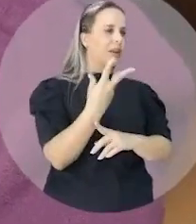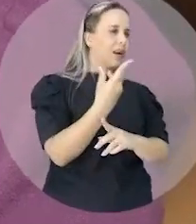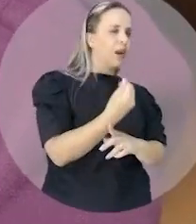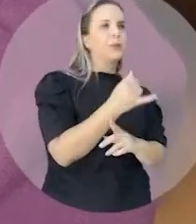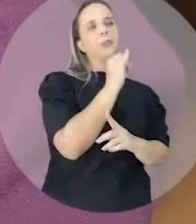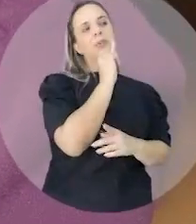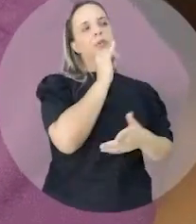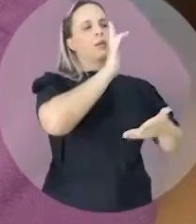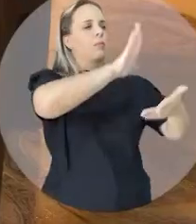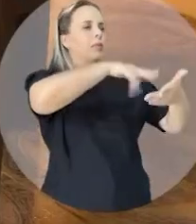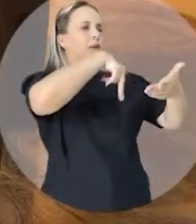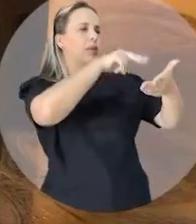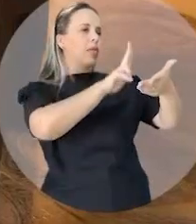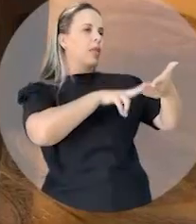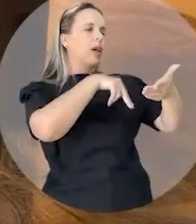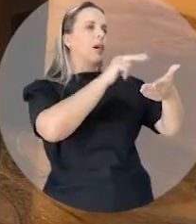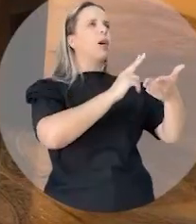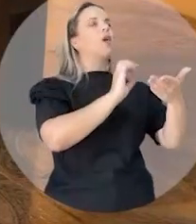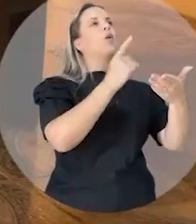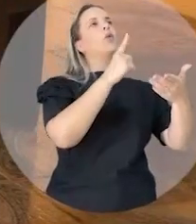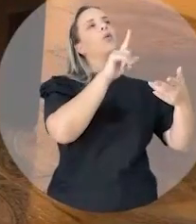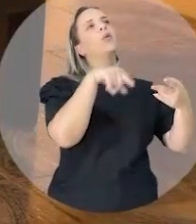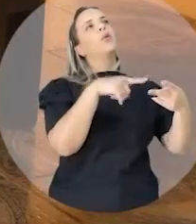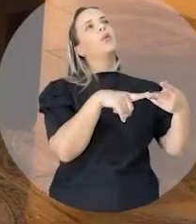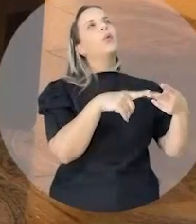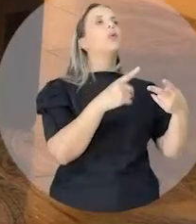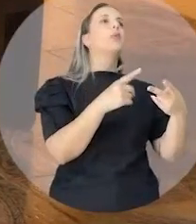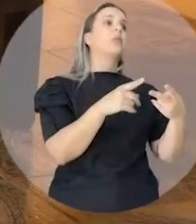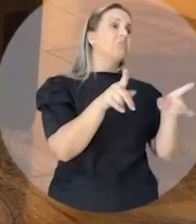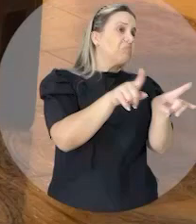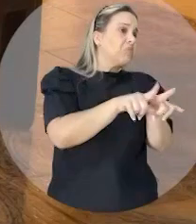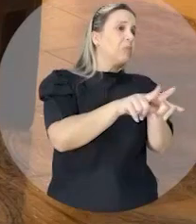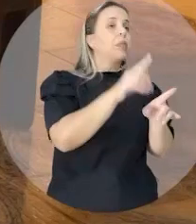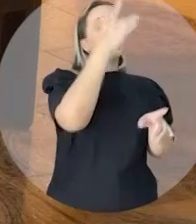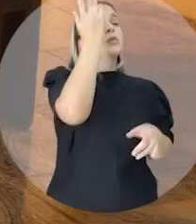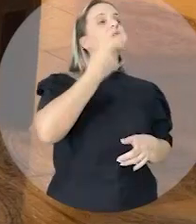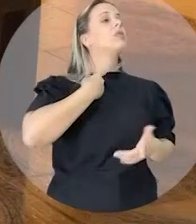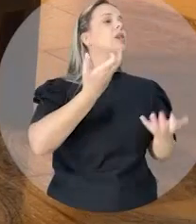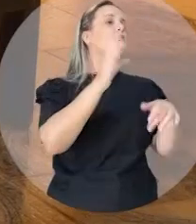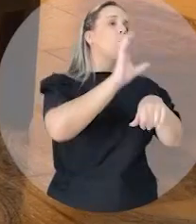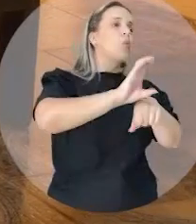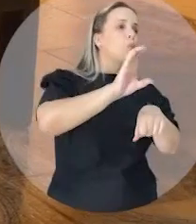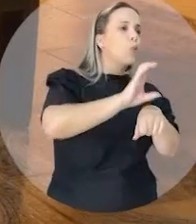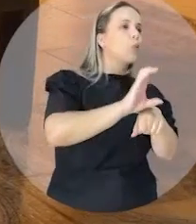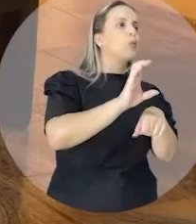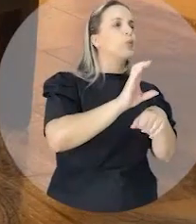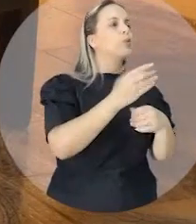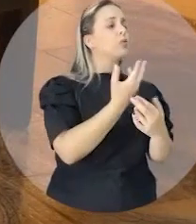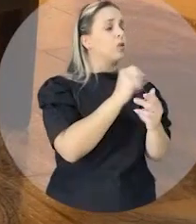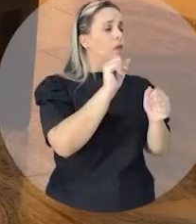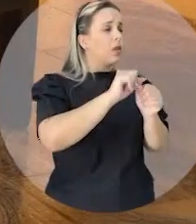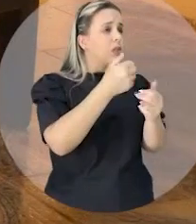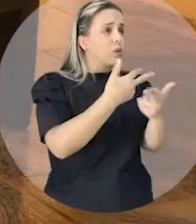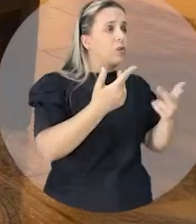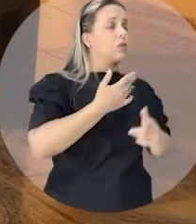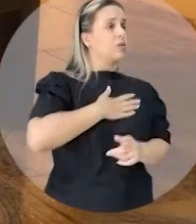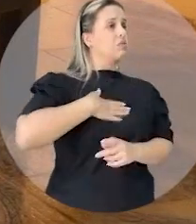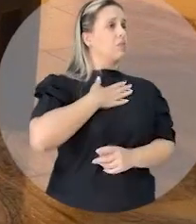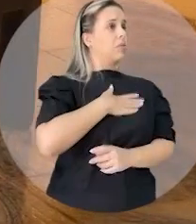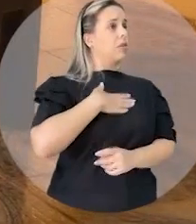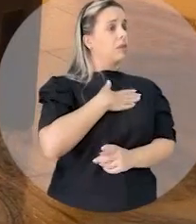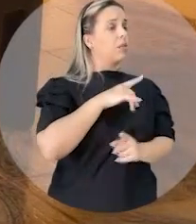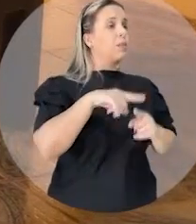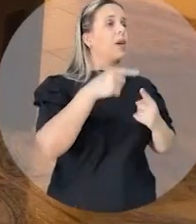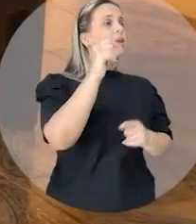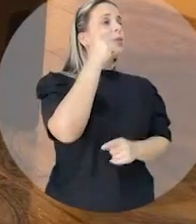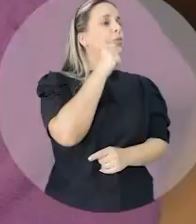seja pintar, seja inclusive fazer um curso, alguma coisa que é prazeroso para essa mulher,